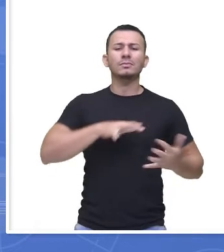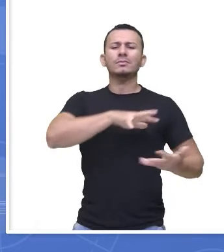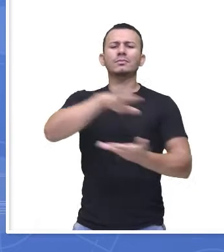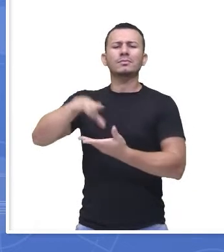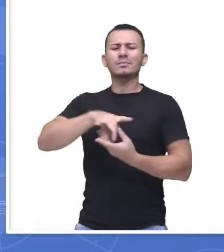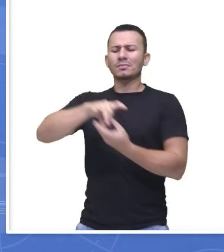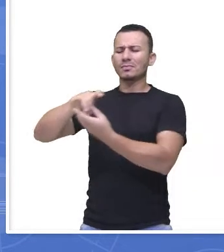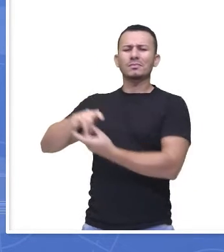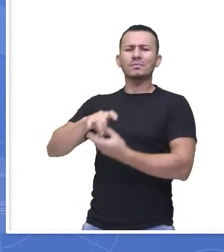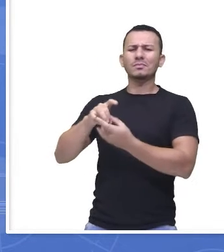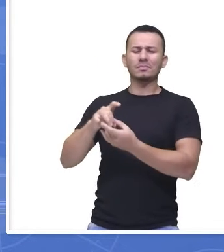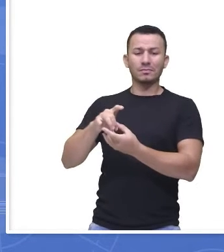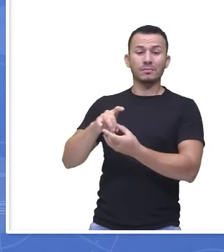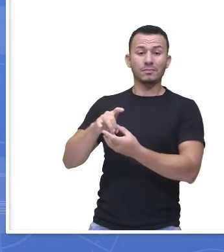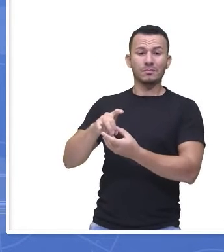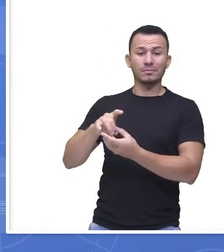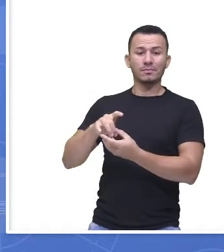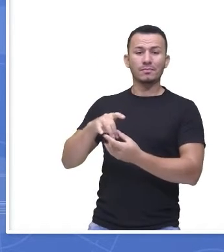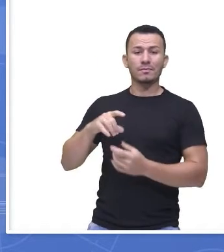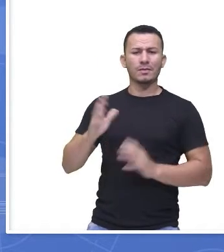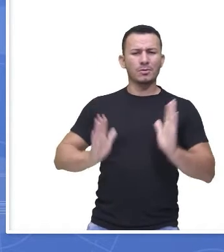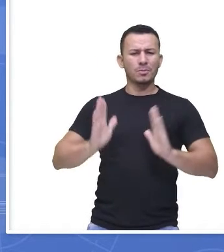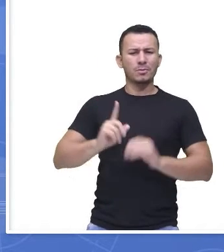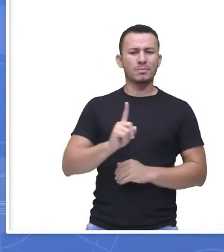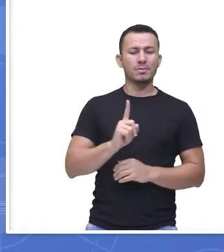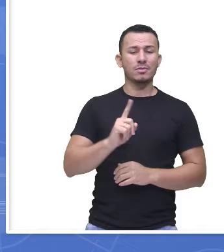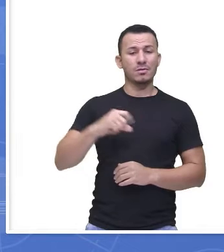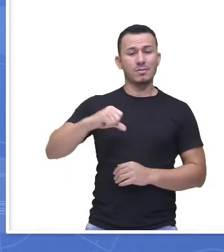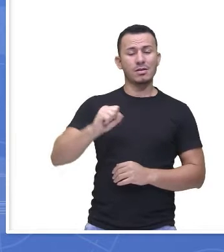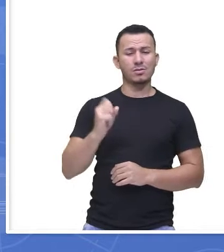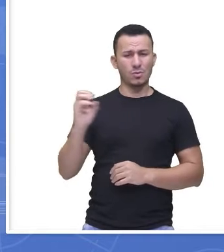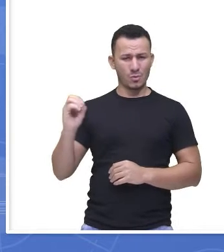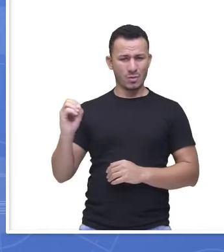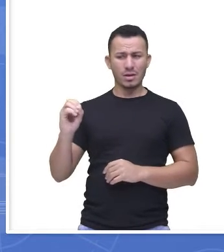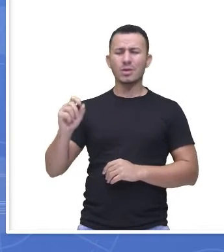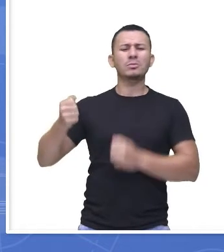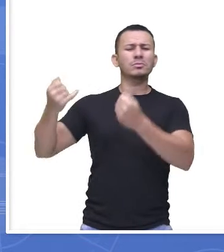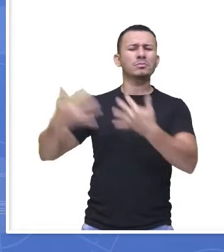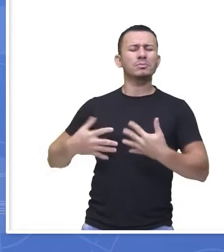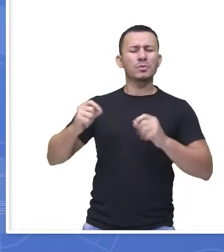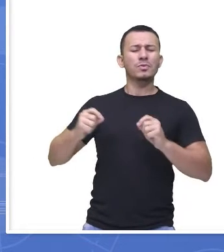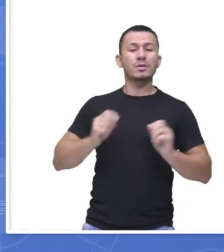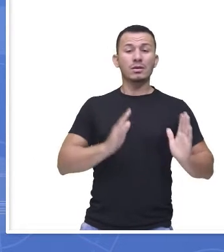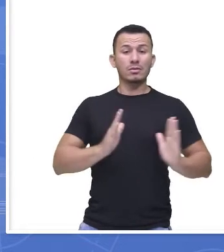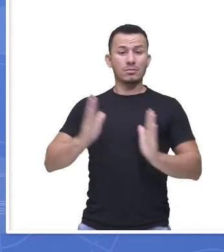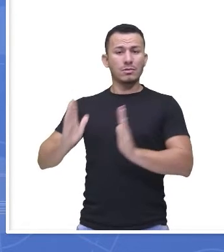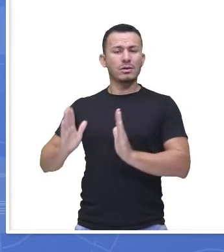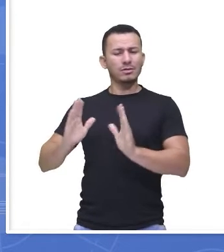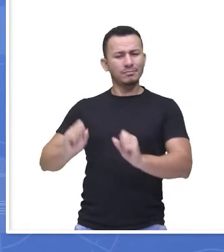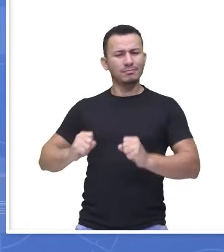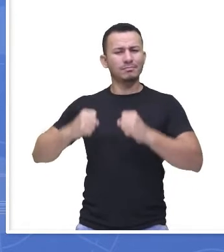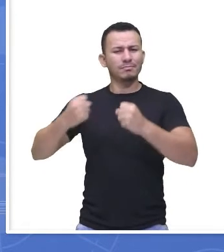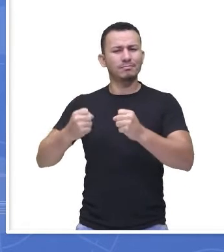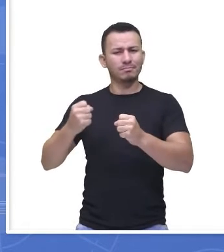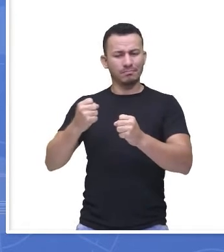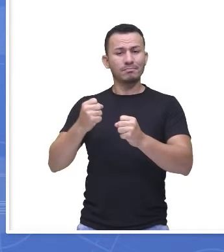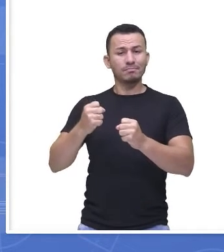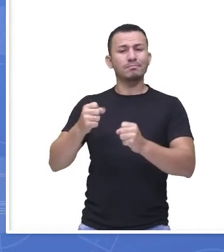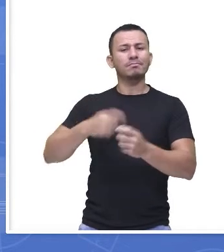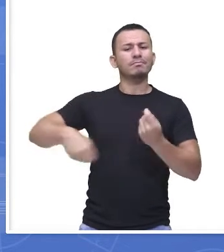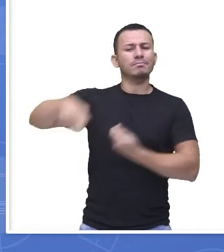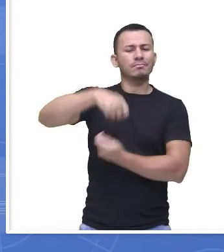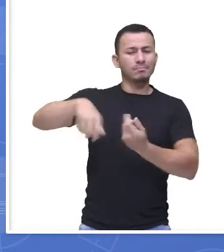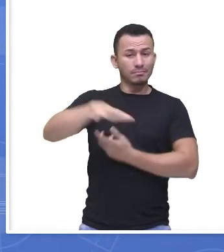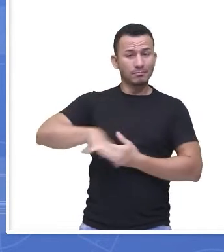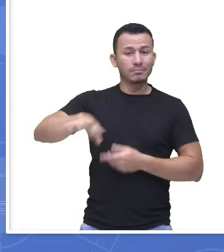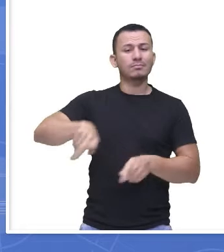Globalização é um termo cunhado a partir de 1980 que descreve o processo de intensificação da integração econômica